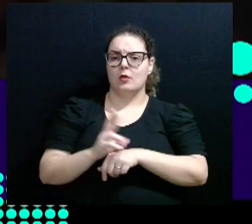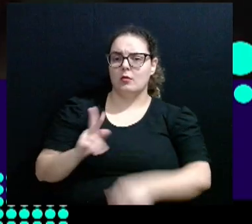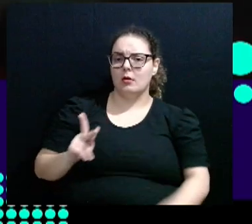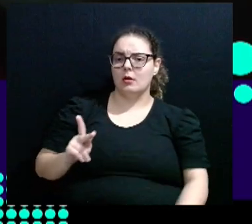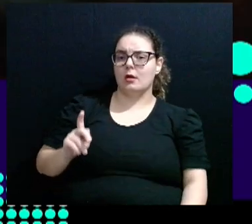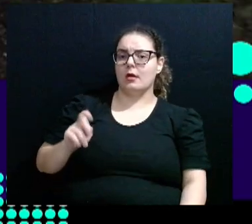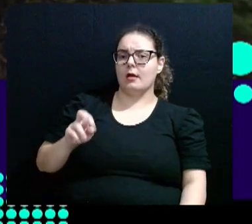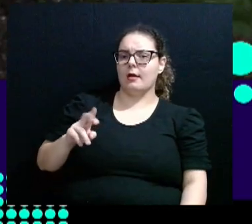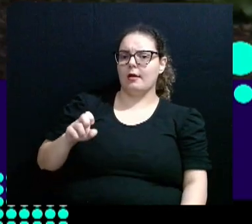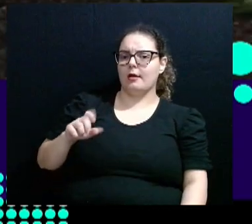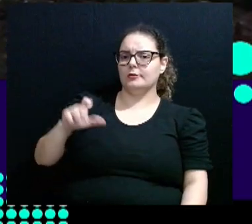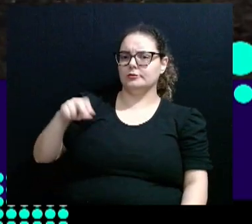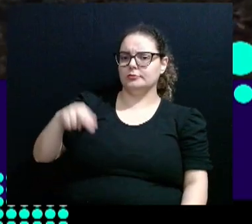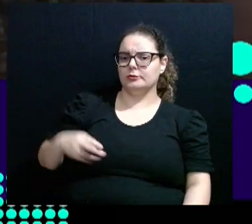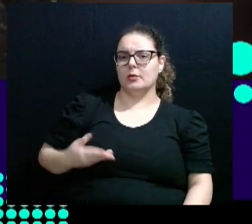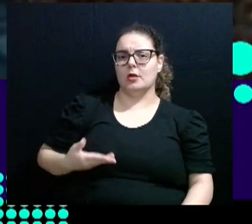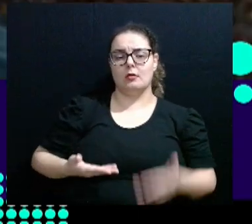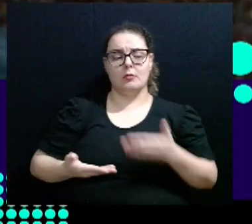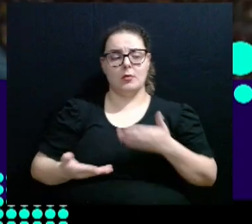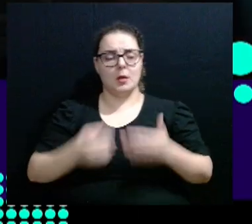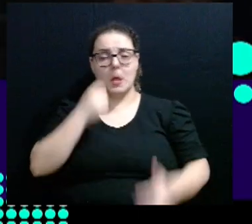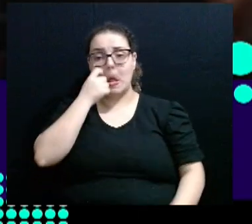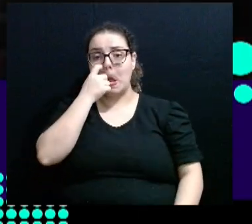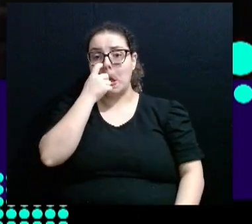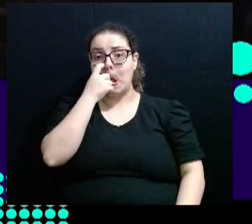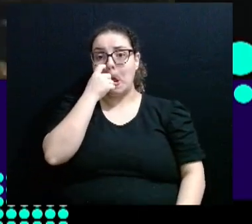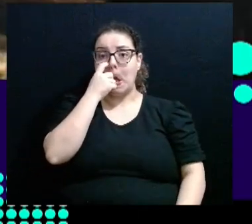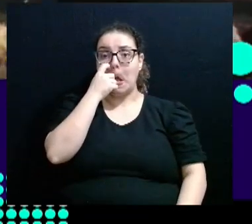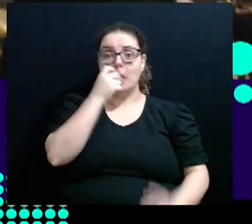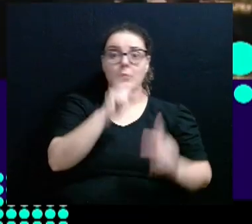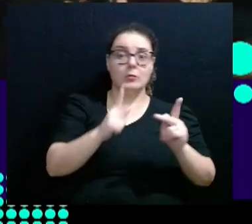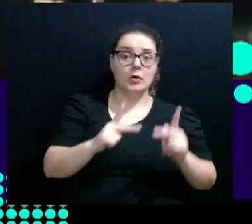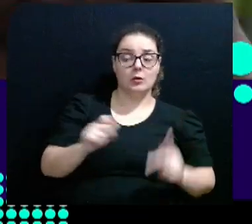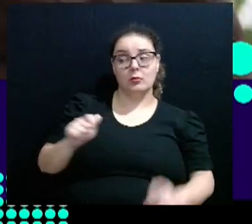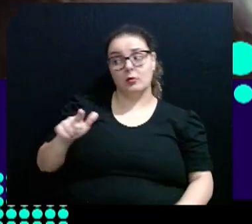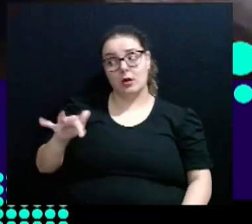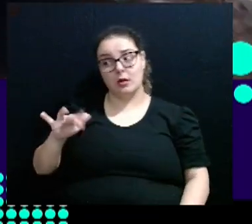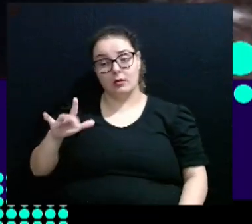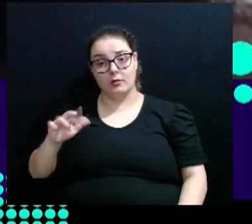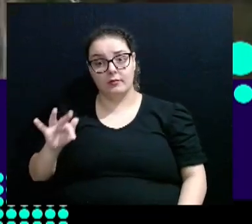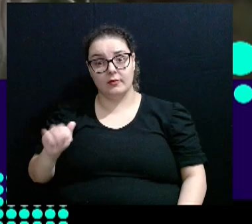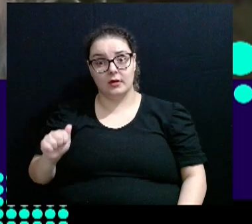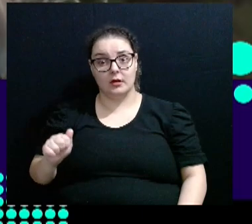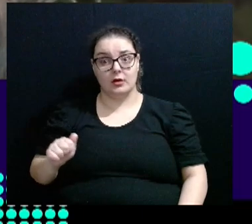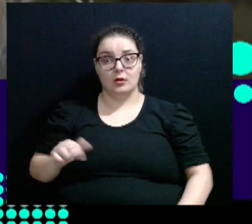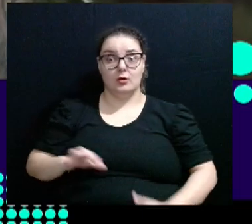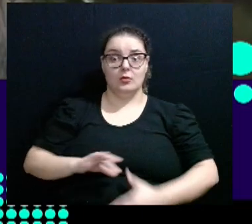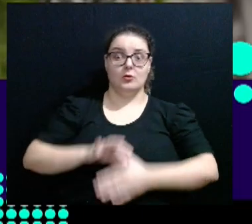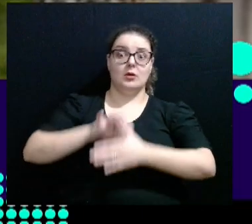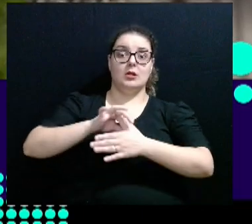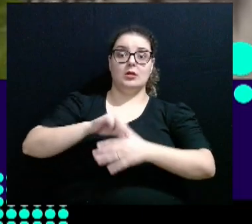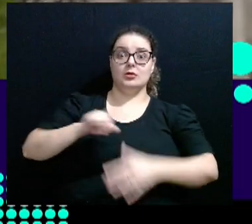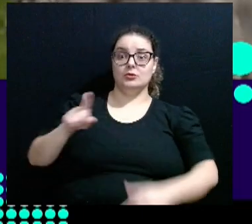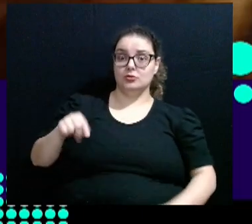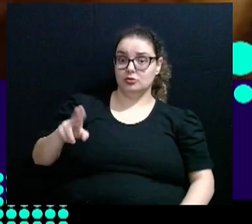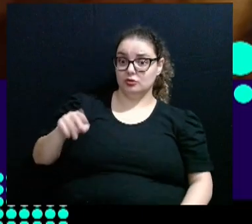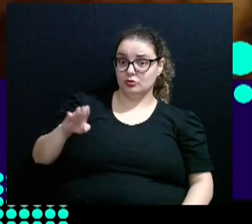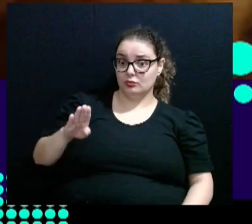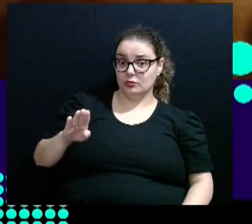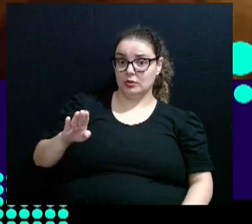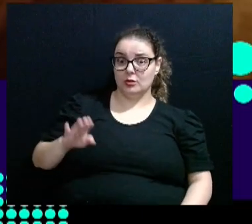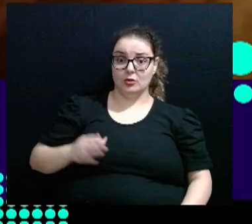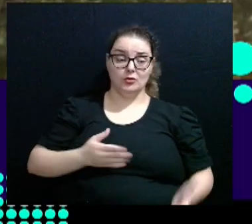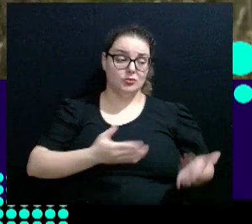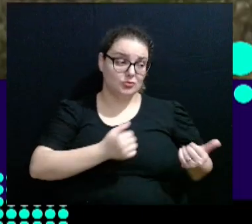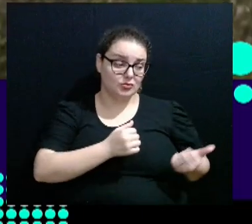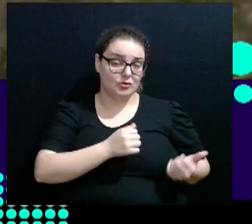negociar uma trégua inédita com Alpha, o líder dos zumbis, o jovem Spike vive um pesadelo nas mãos